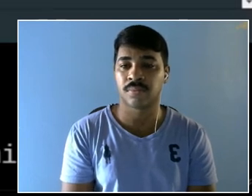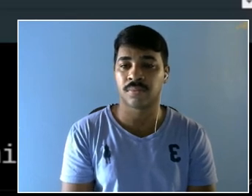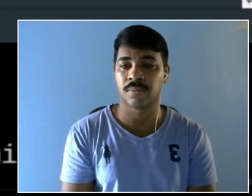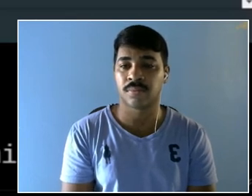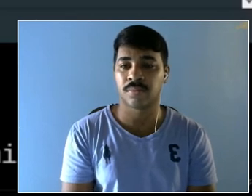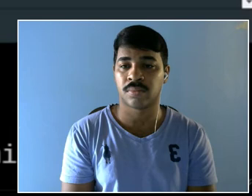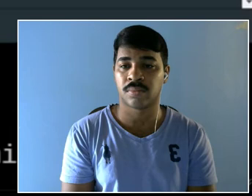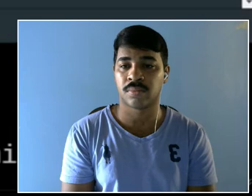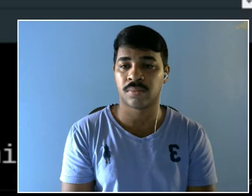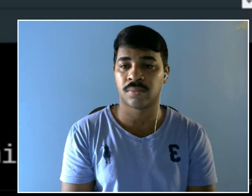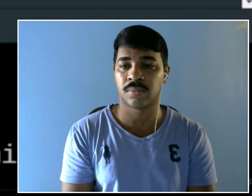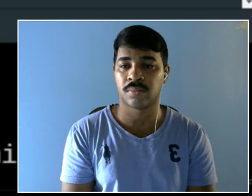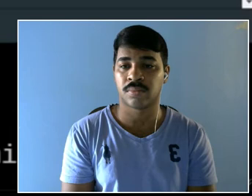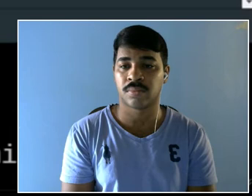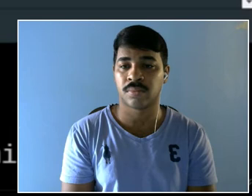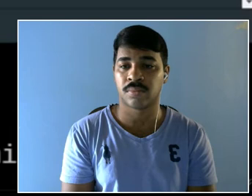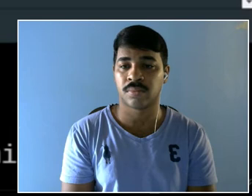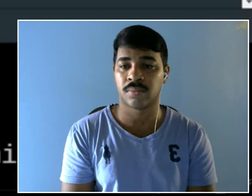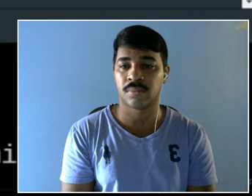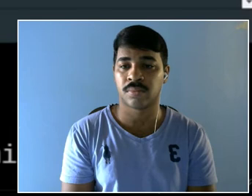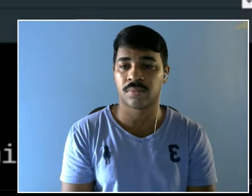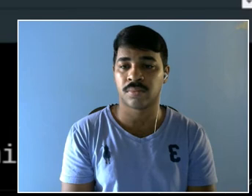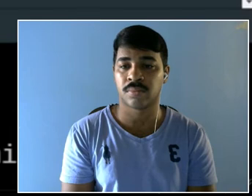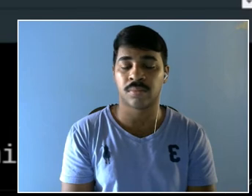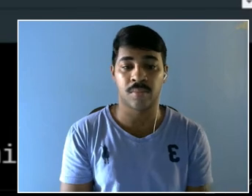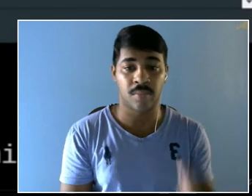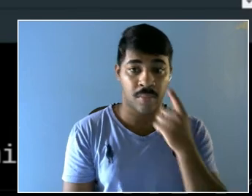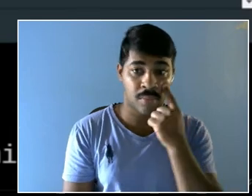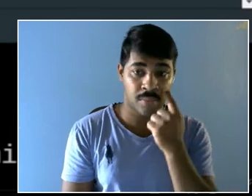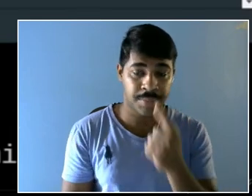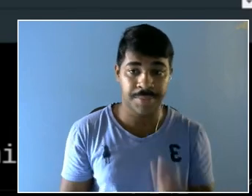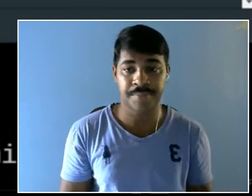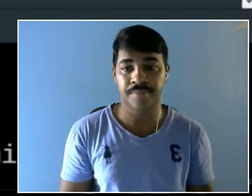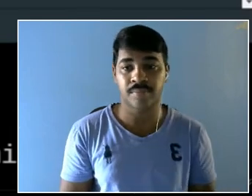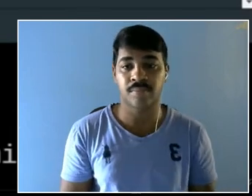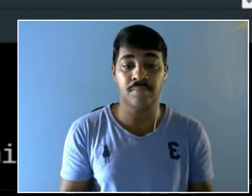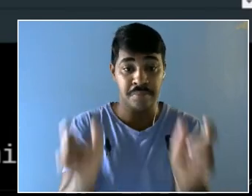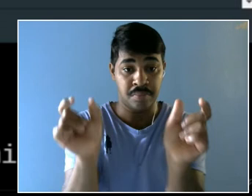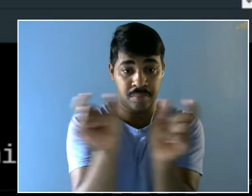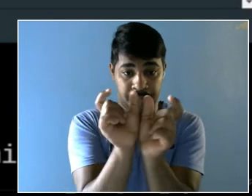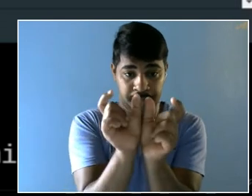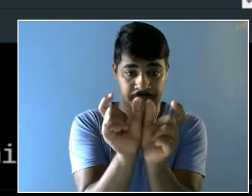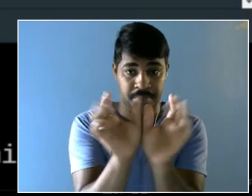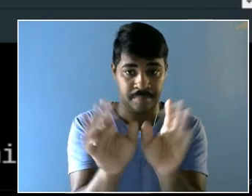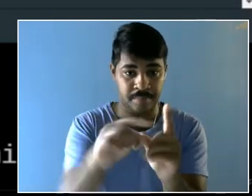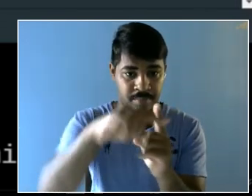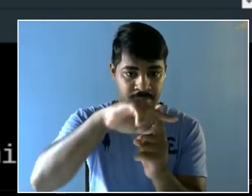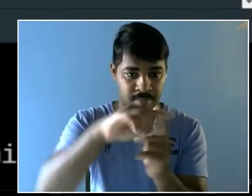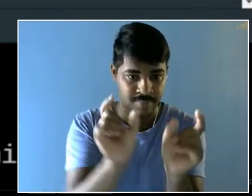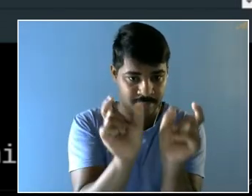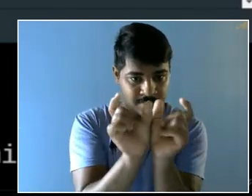oi, eu vou fazer ele escrever o valor da variável. Então, a gente está juntando aqui com o mais